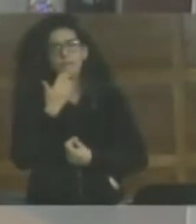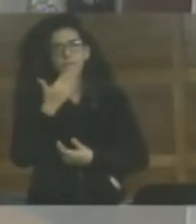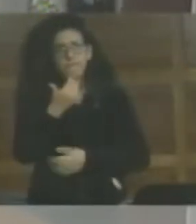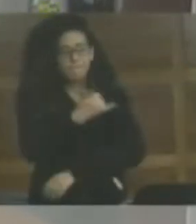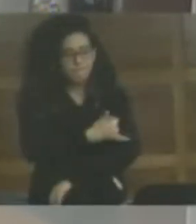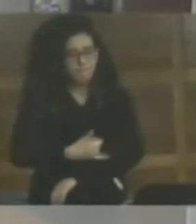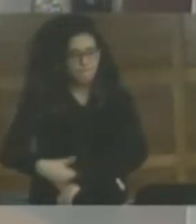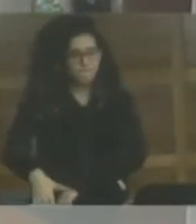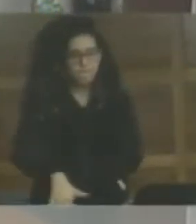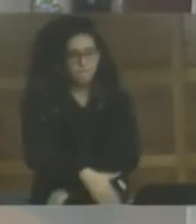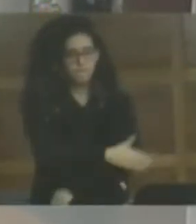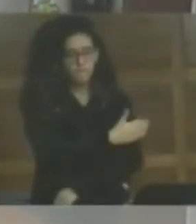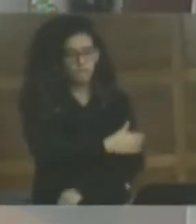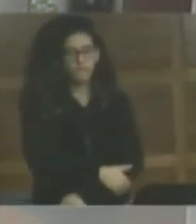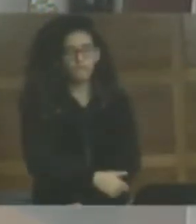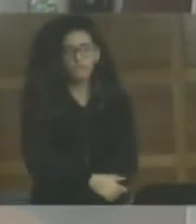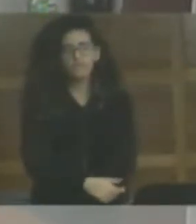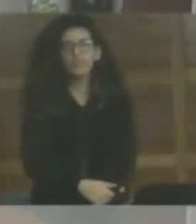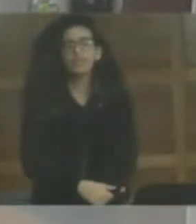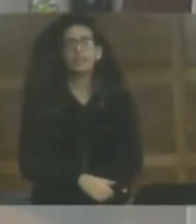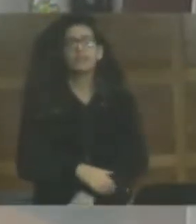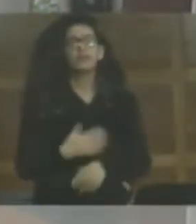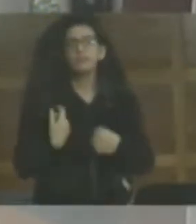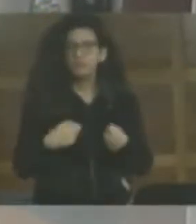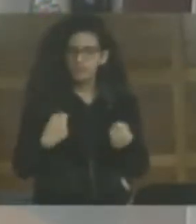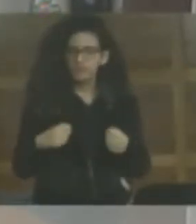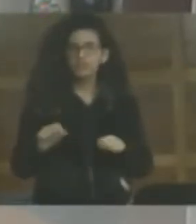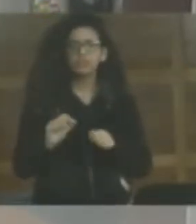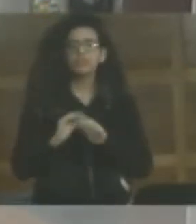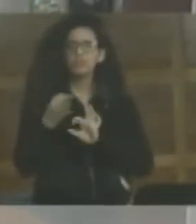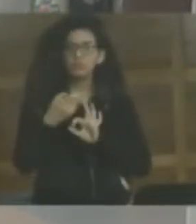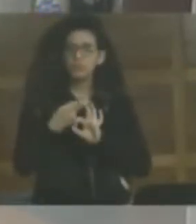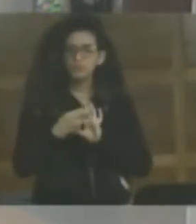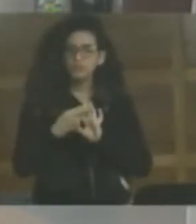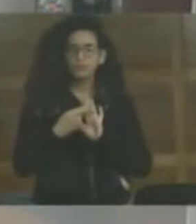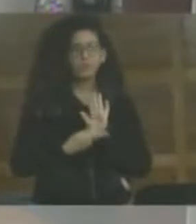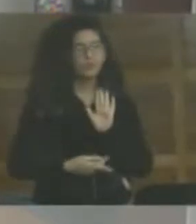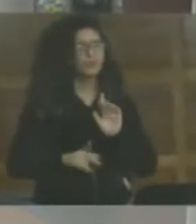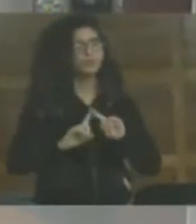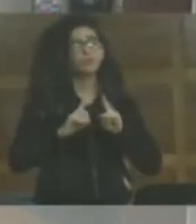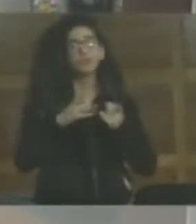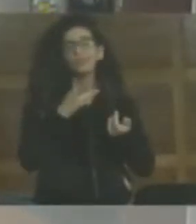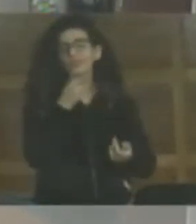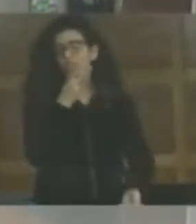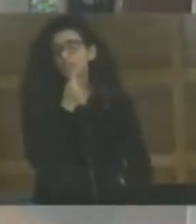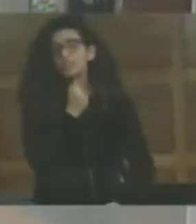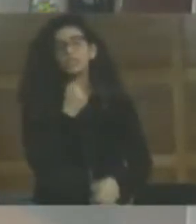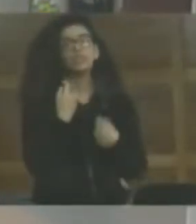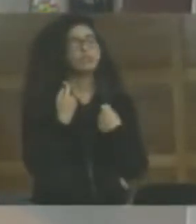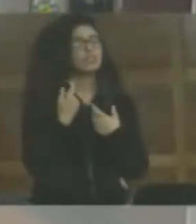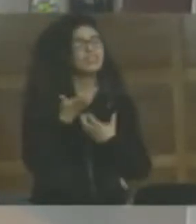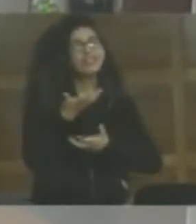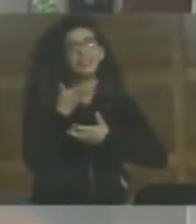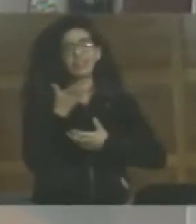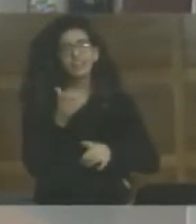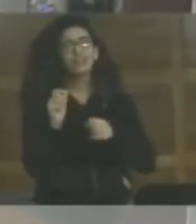ruas, né? A gente realmente tem que fazer o projeto completo, mas demora muito. E a gente tenta